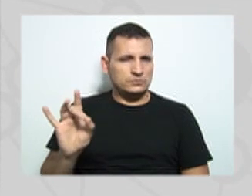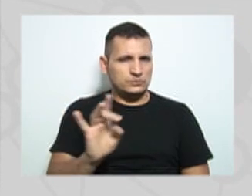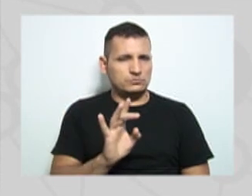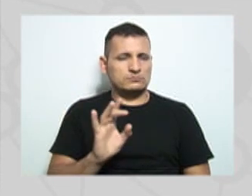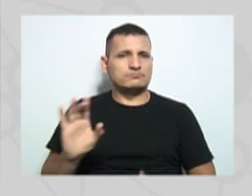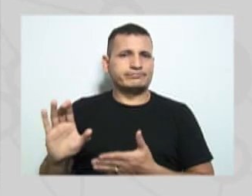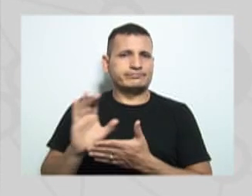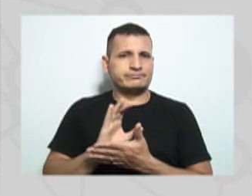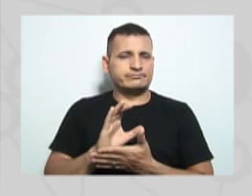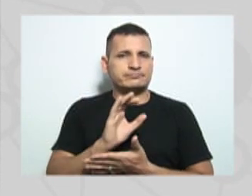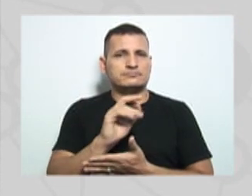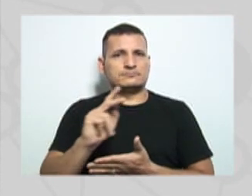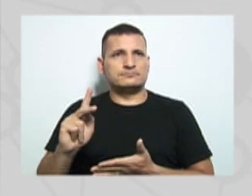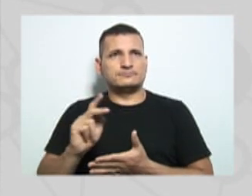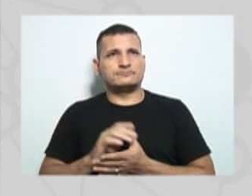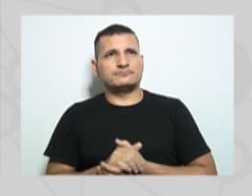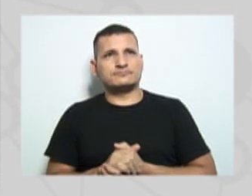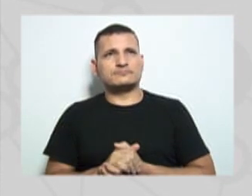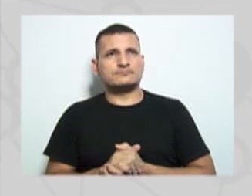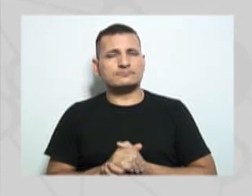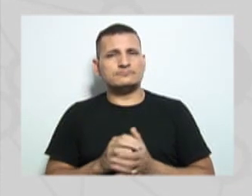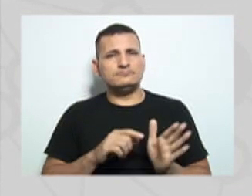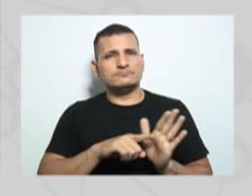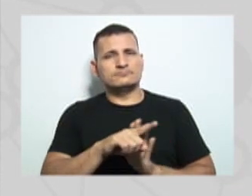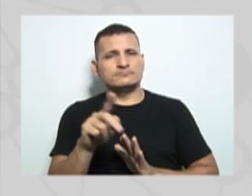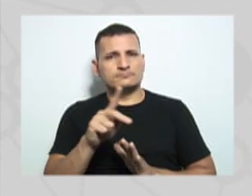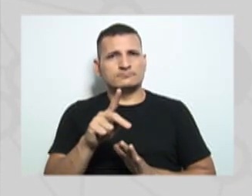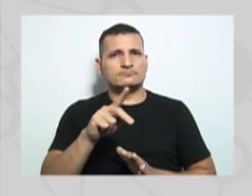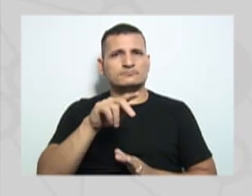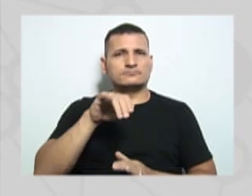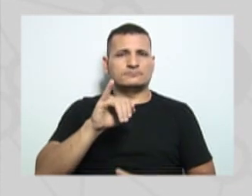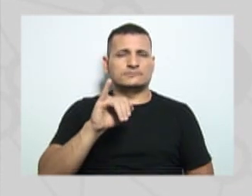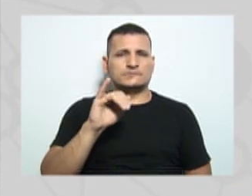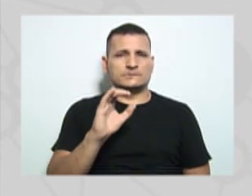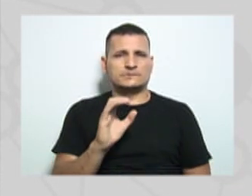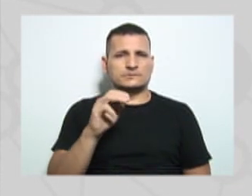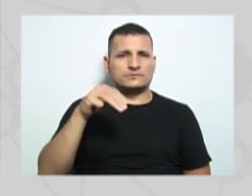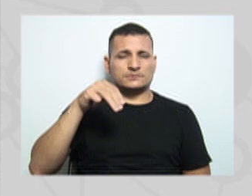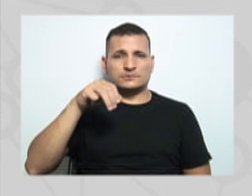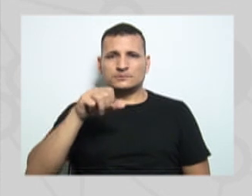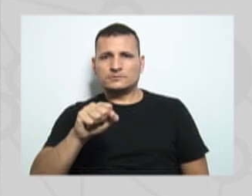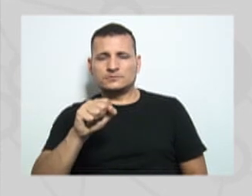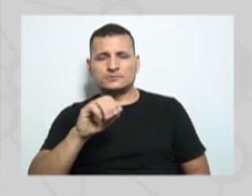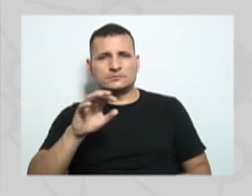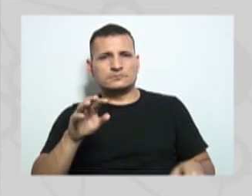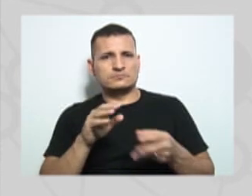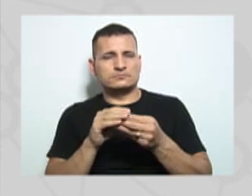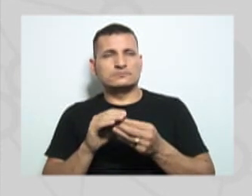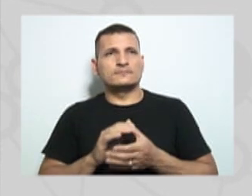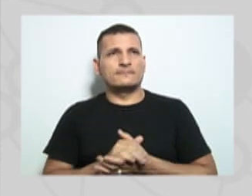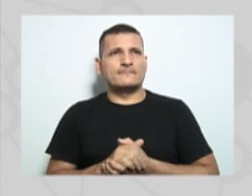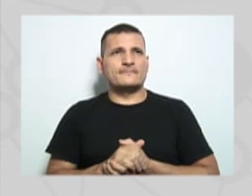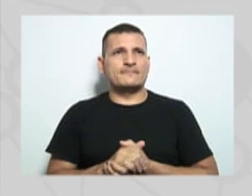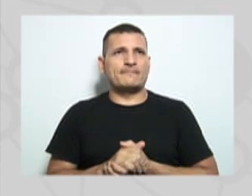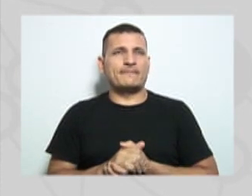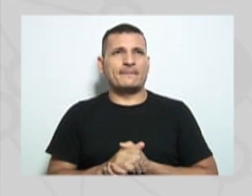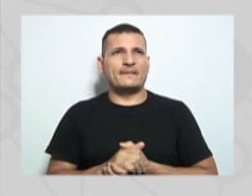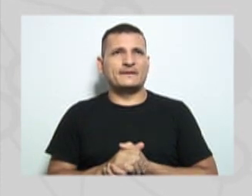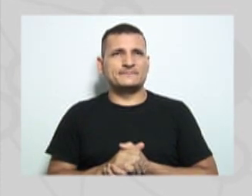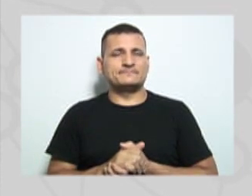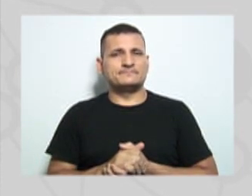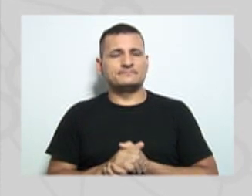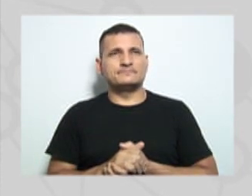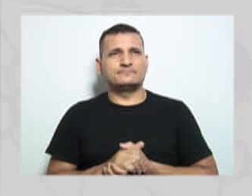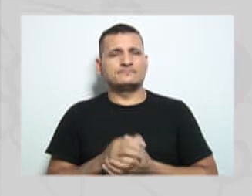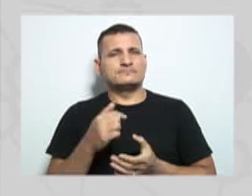Fernanda, existe alguma particularidade com relação ao ICMS? Sim, só voltando um pouquinho no slide aí, professora, eu gostaria de